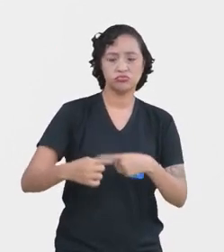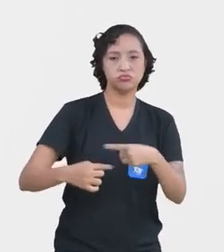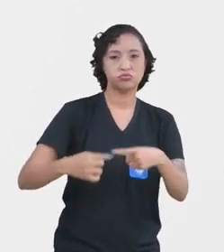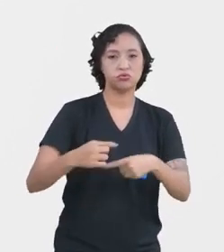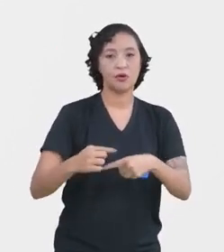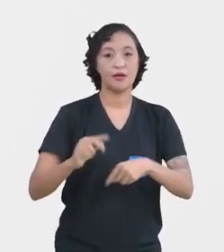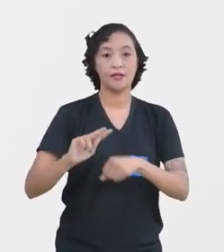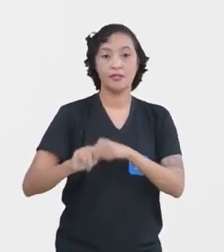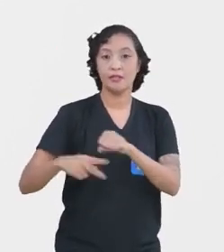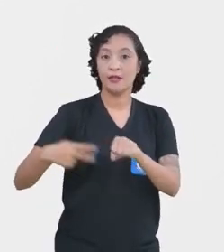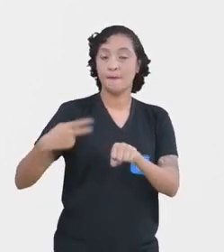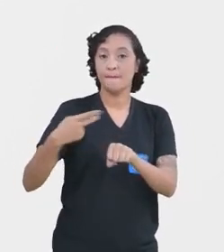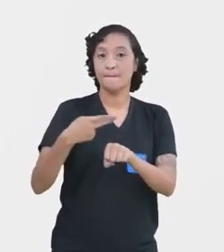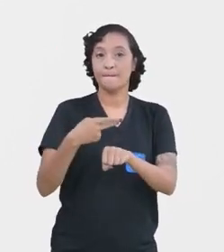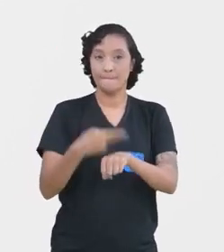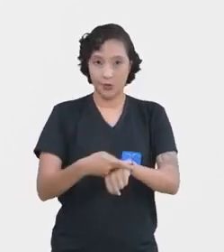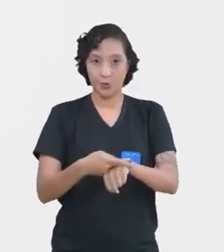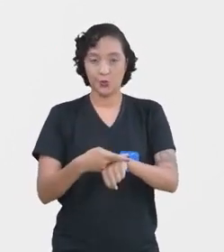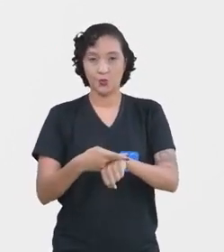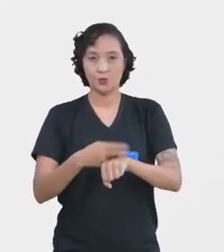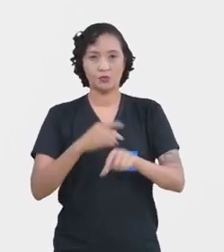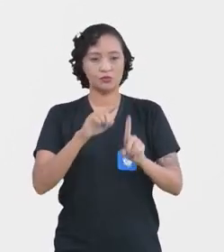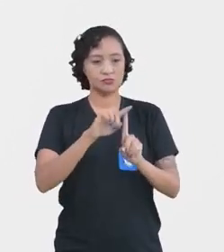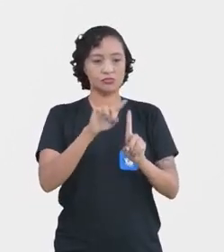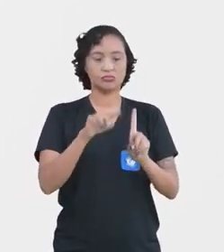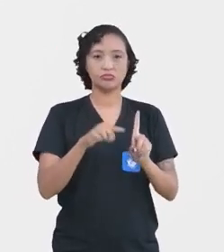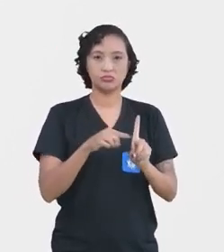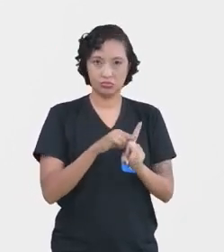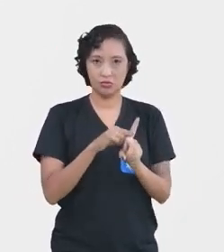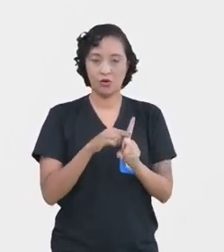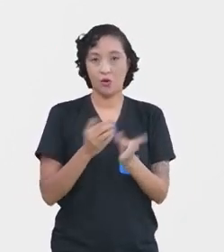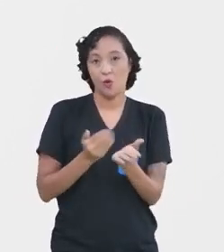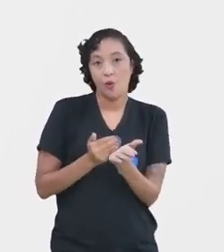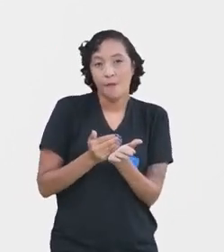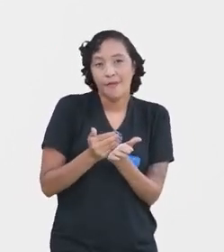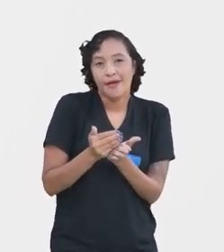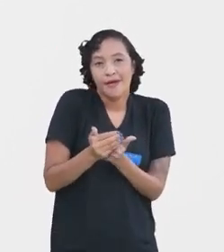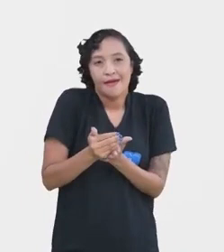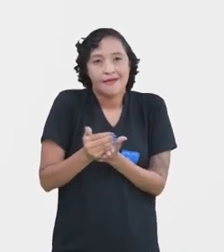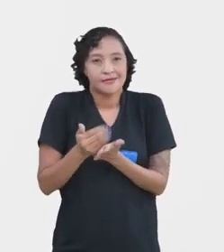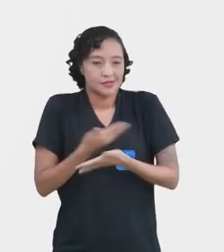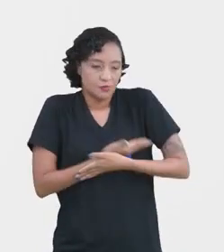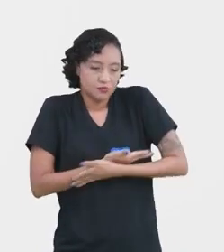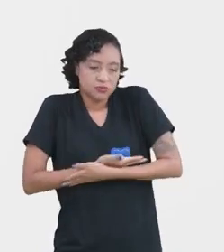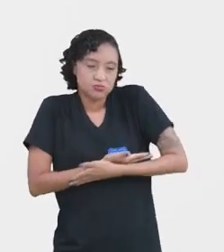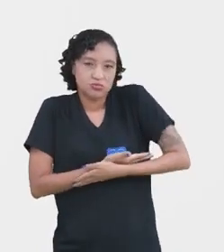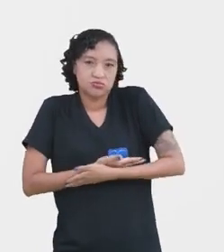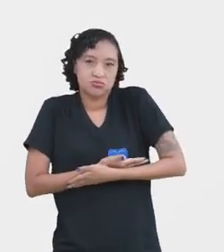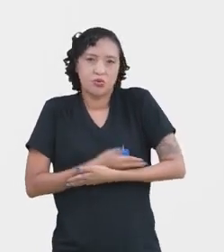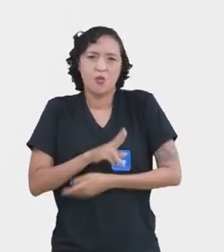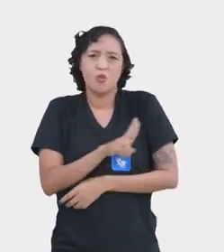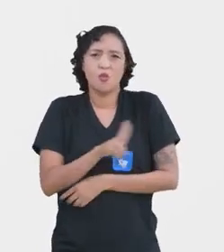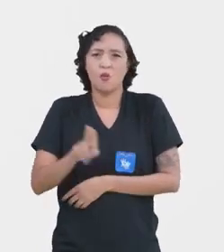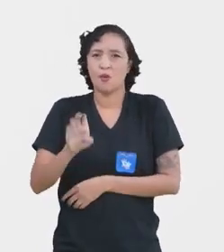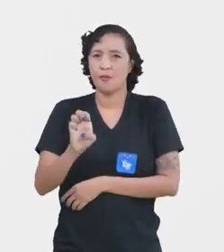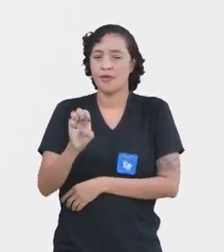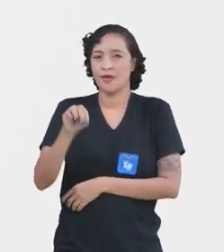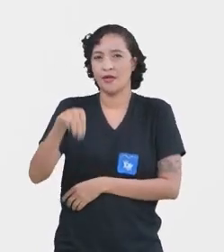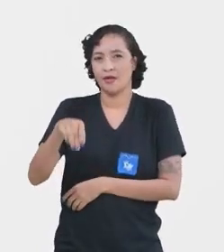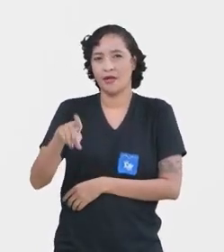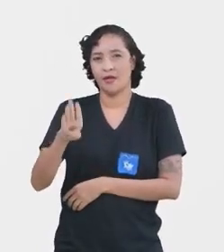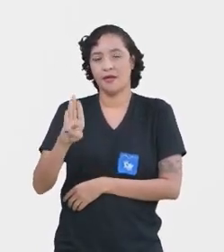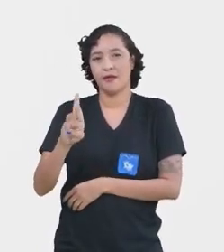fecundação, inicia-se a formação do embrião. E o que é embrião, professora? É a